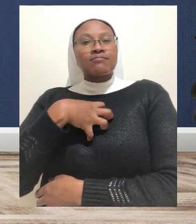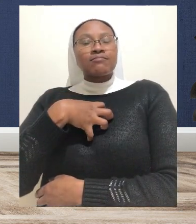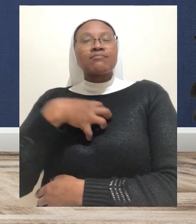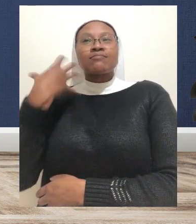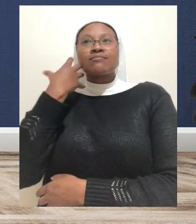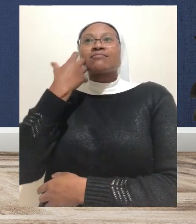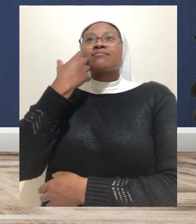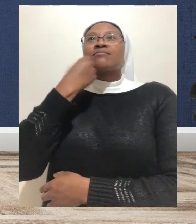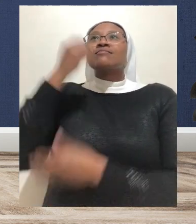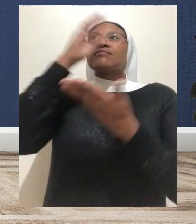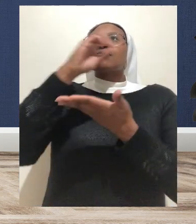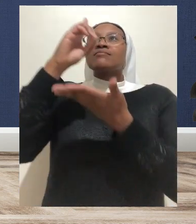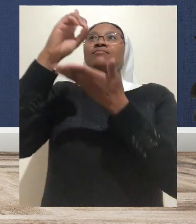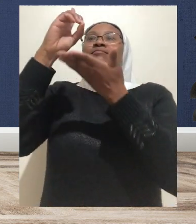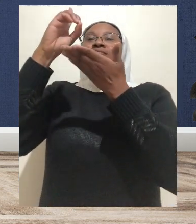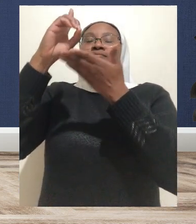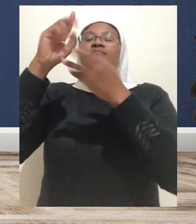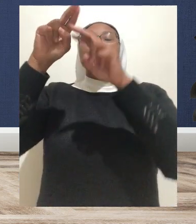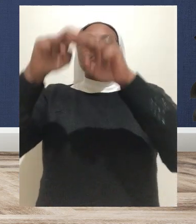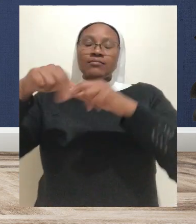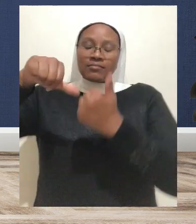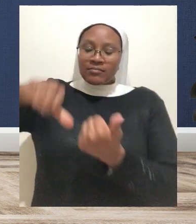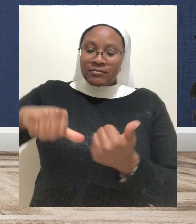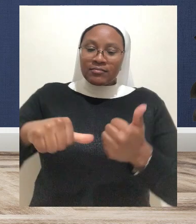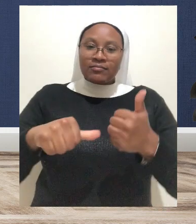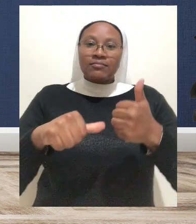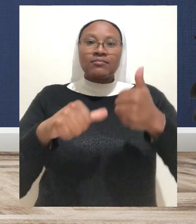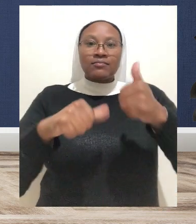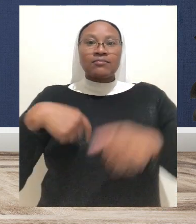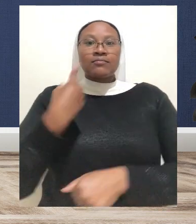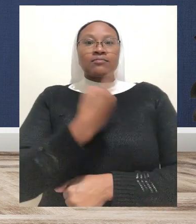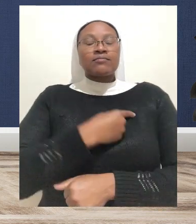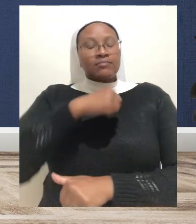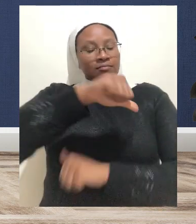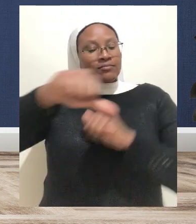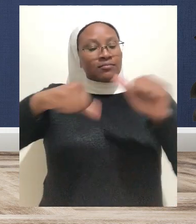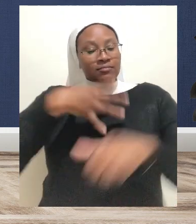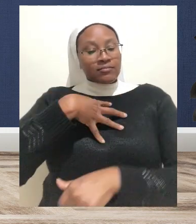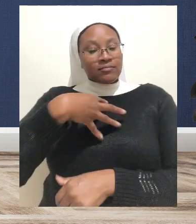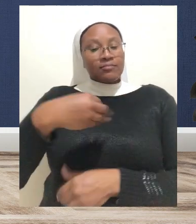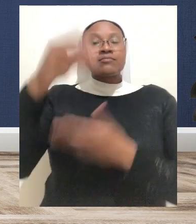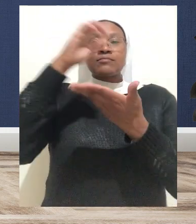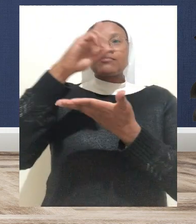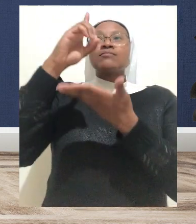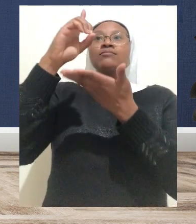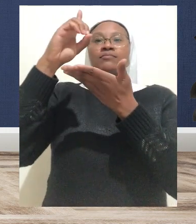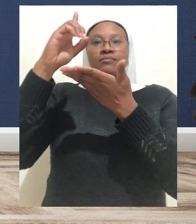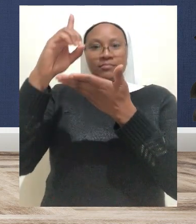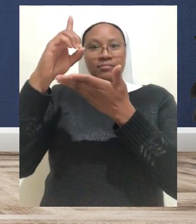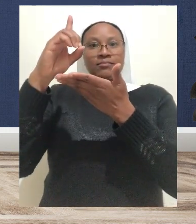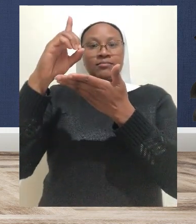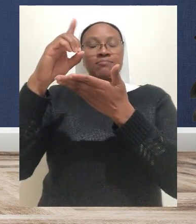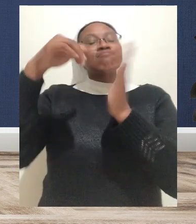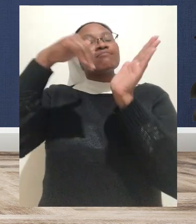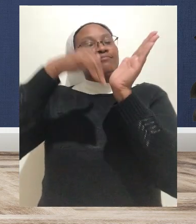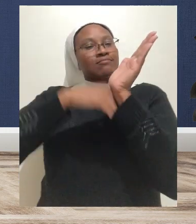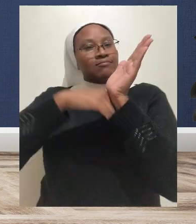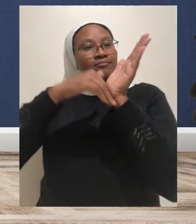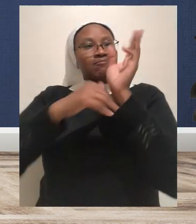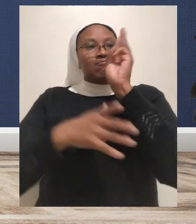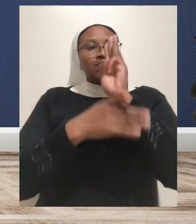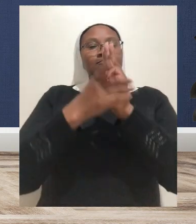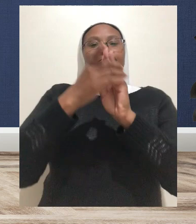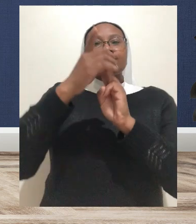sentir-nos herdeiros dos céus, pois pelo batismo nós nos tornamos filhos de Deus. E